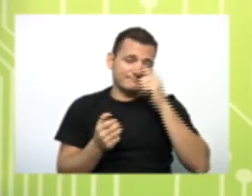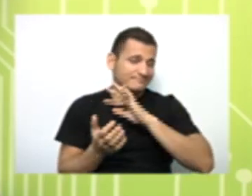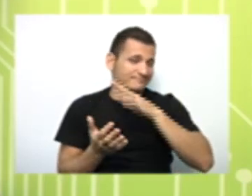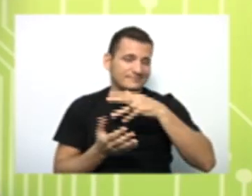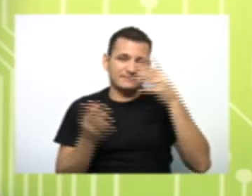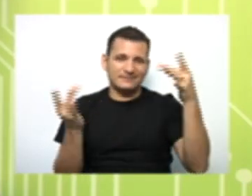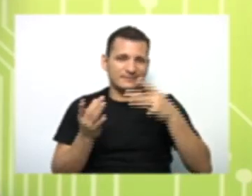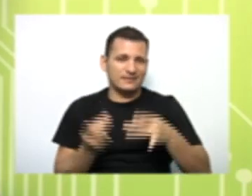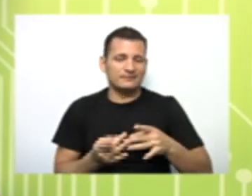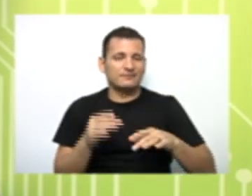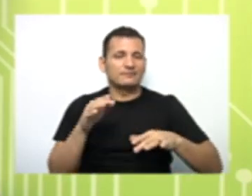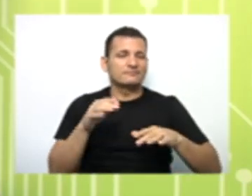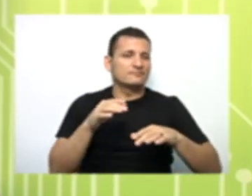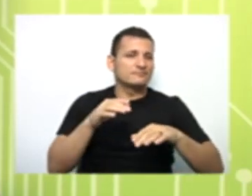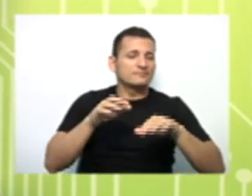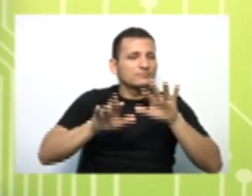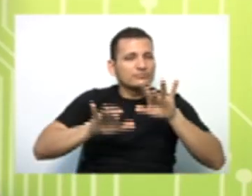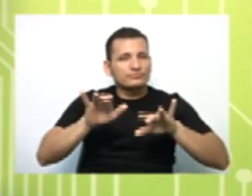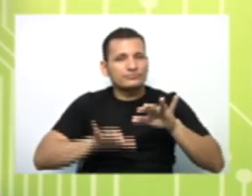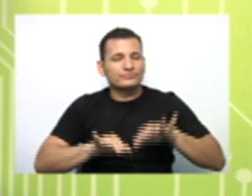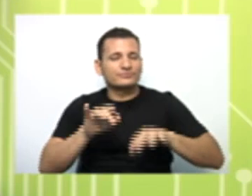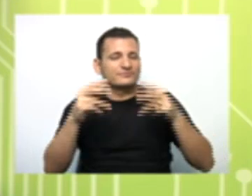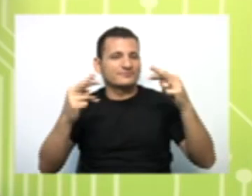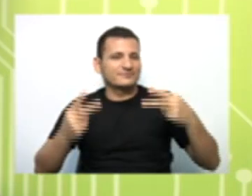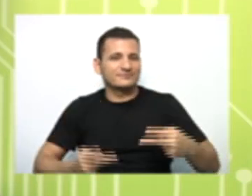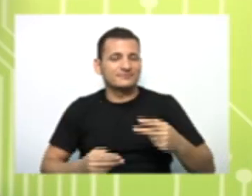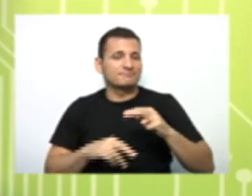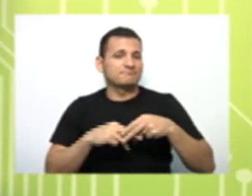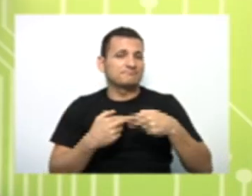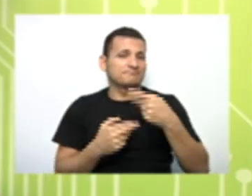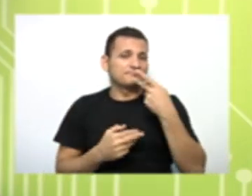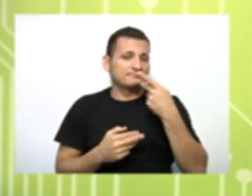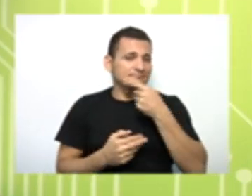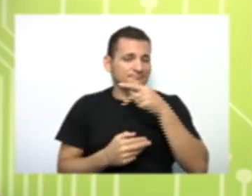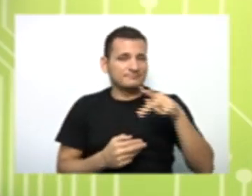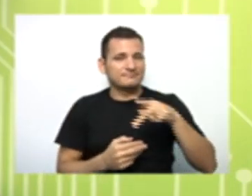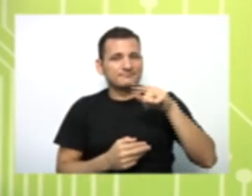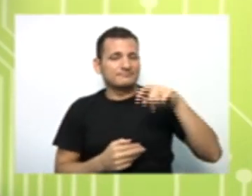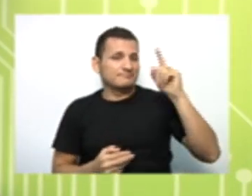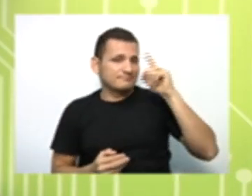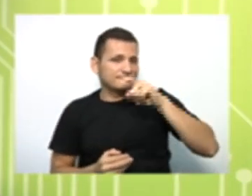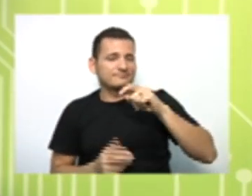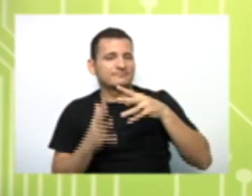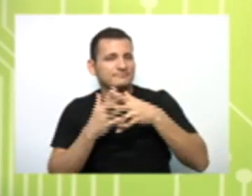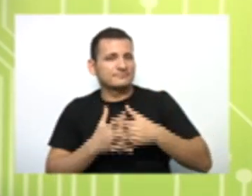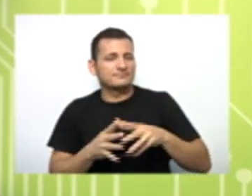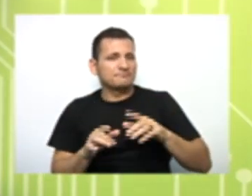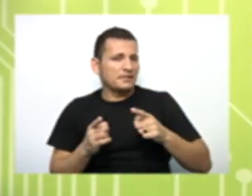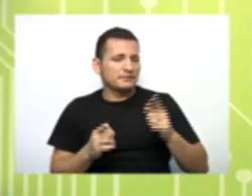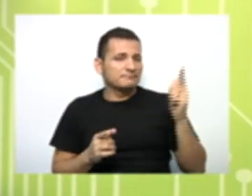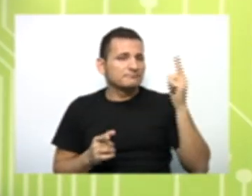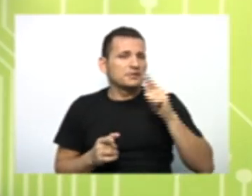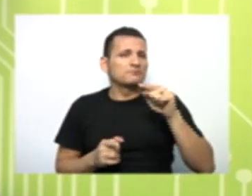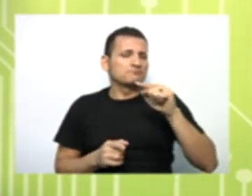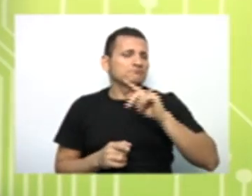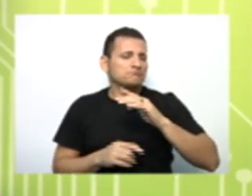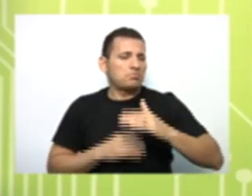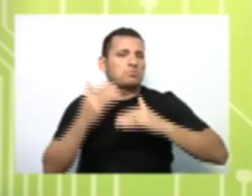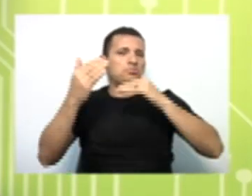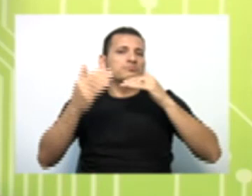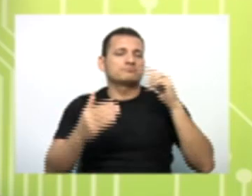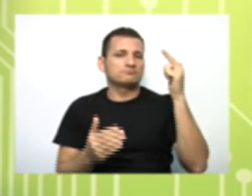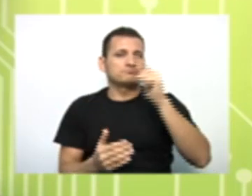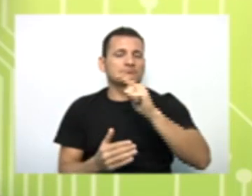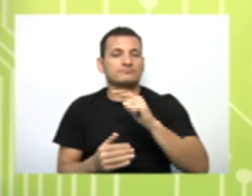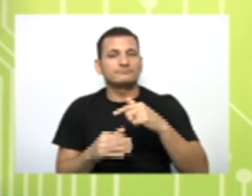hora de desenvolver. Por isso que o professor falou, é difícil, é complicado, mas quem consegue, vai longe, certo?